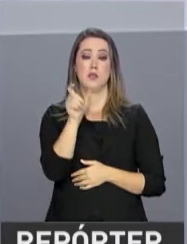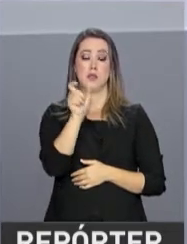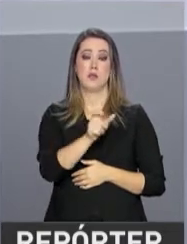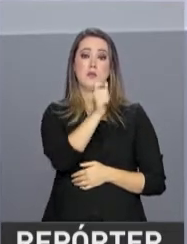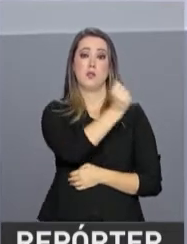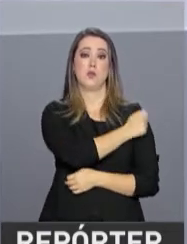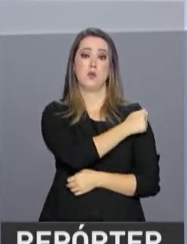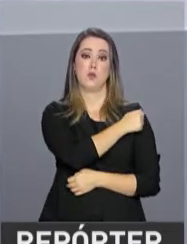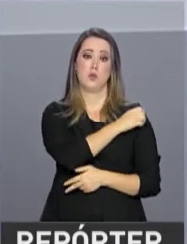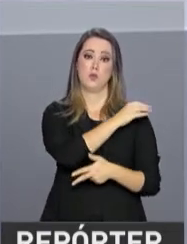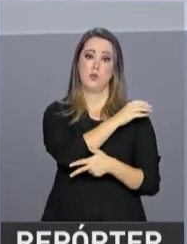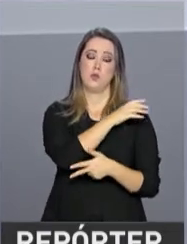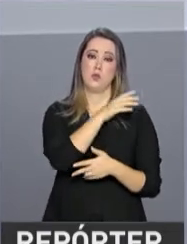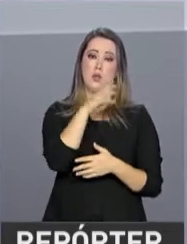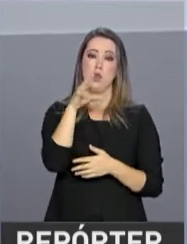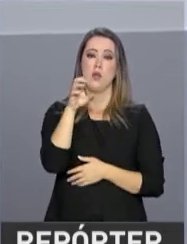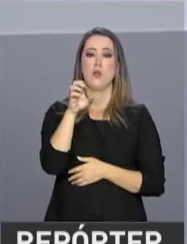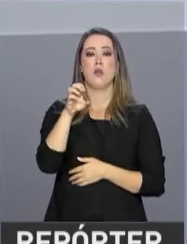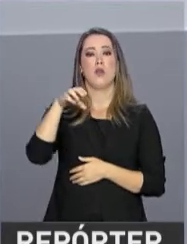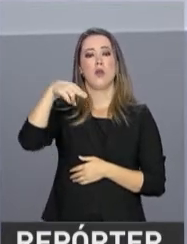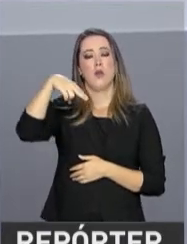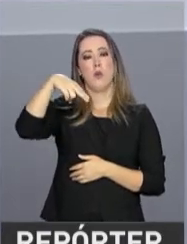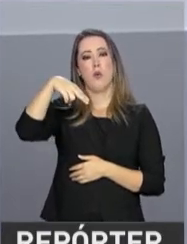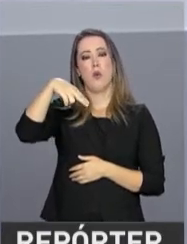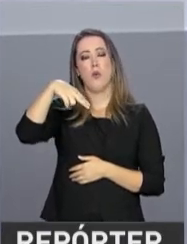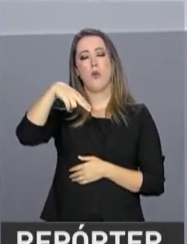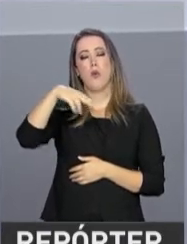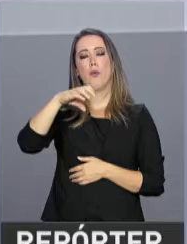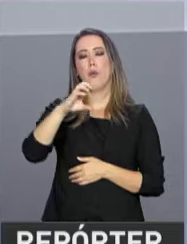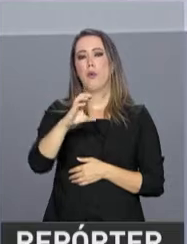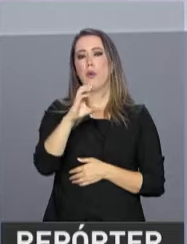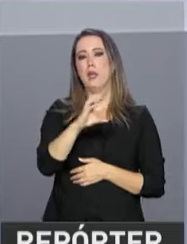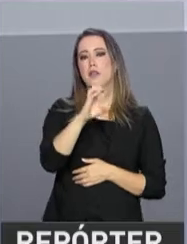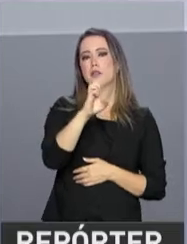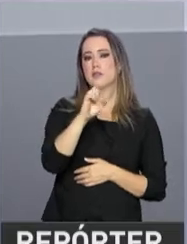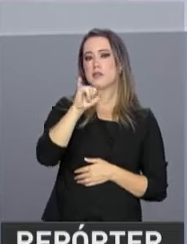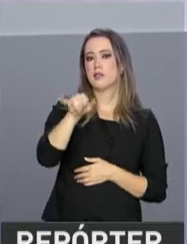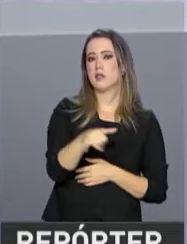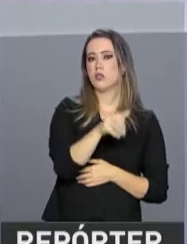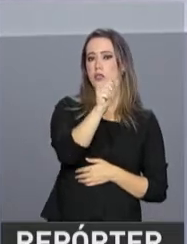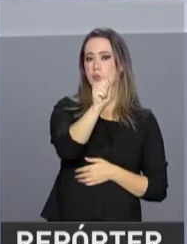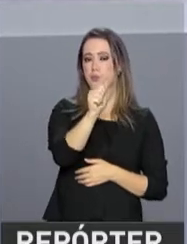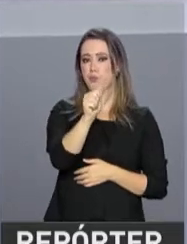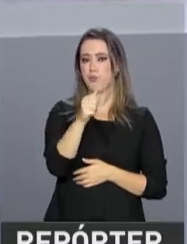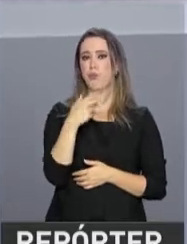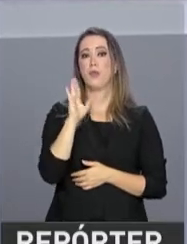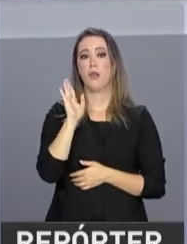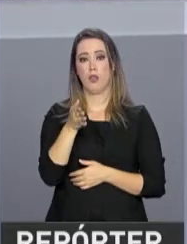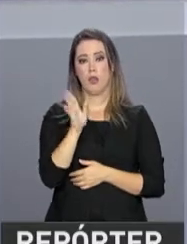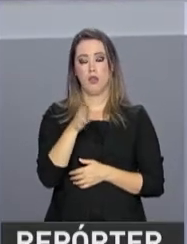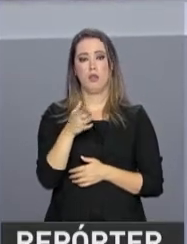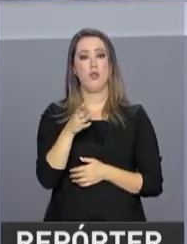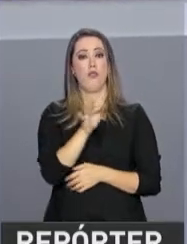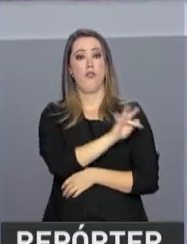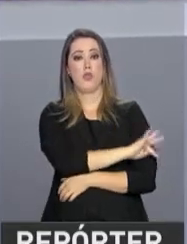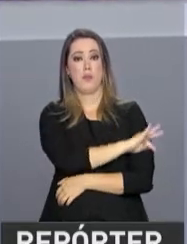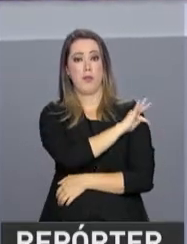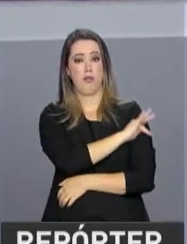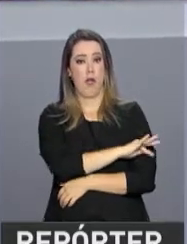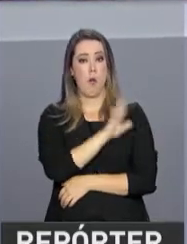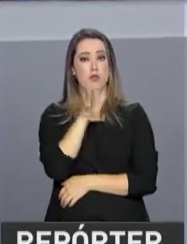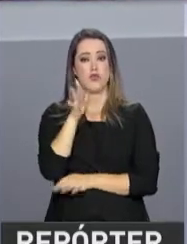fizeram o exame nacional para certificação de competências de jovens e adultos em seja 2017 para o ensino fundamental